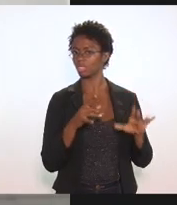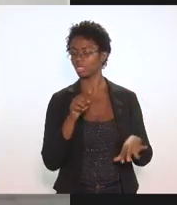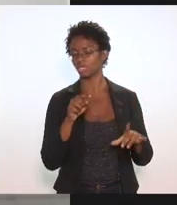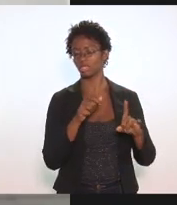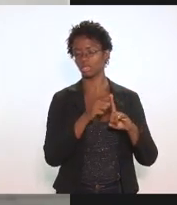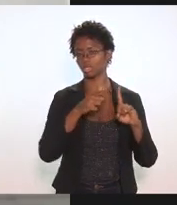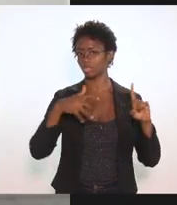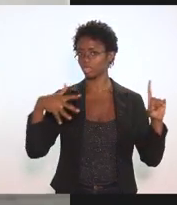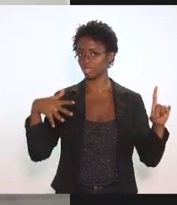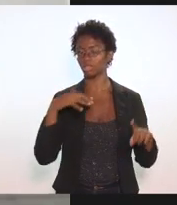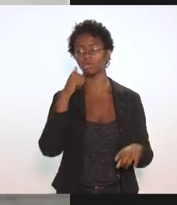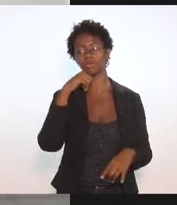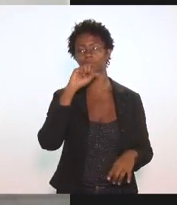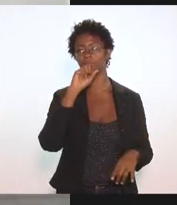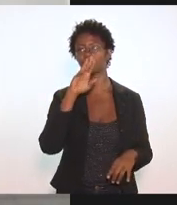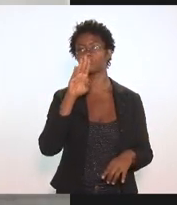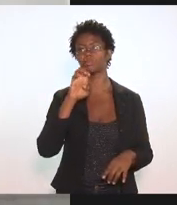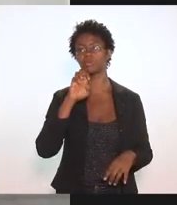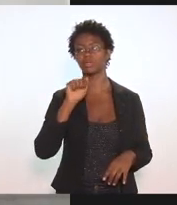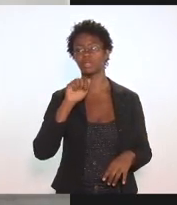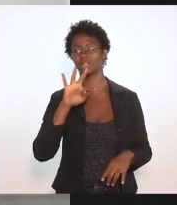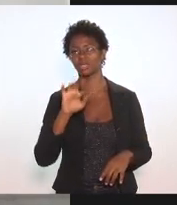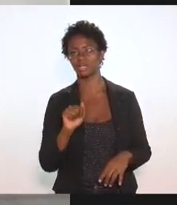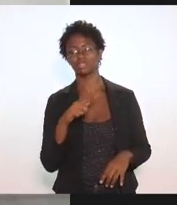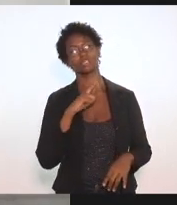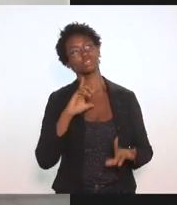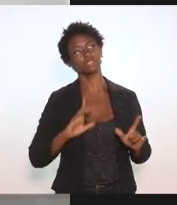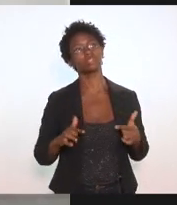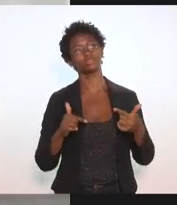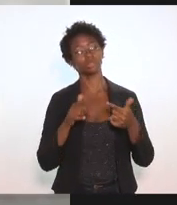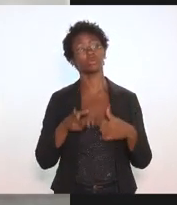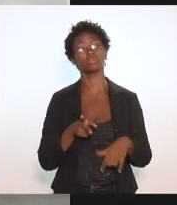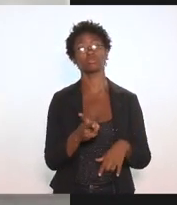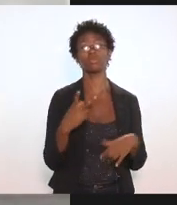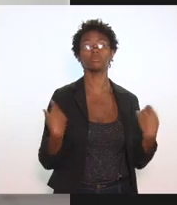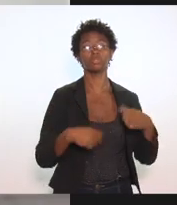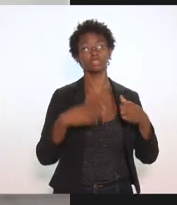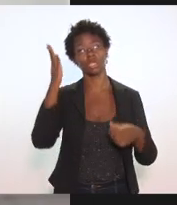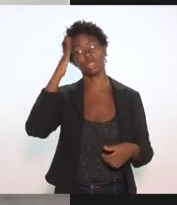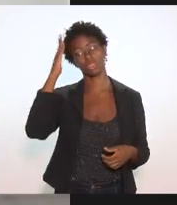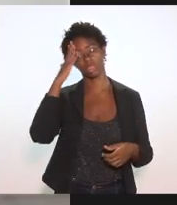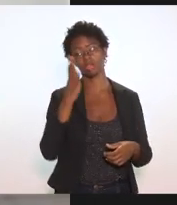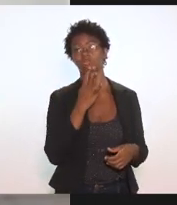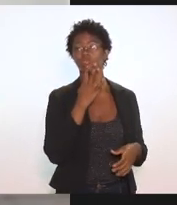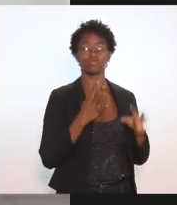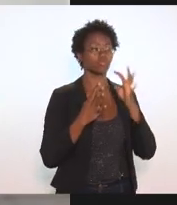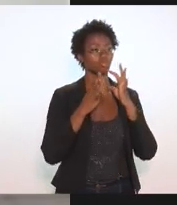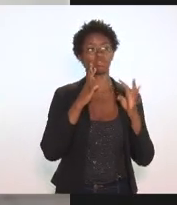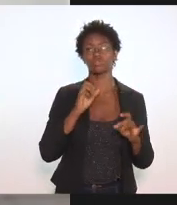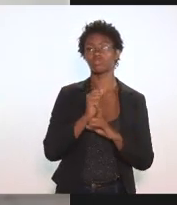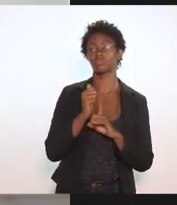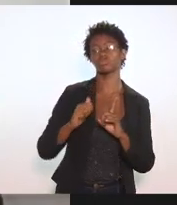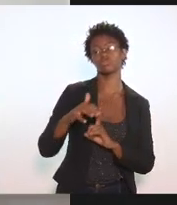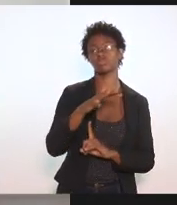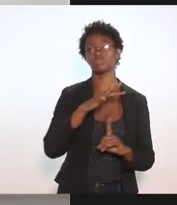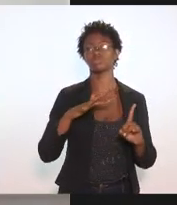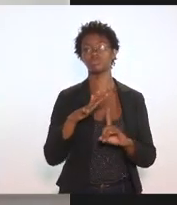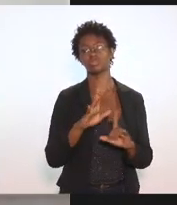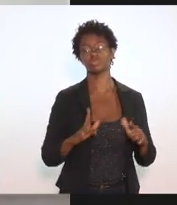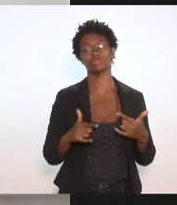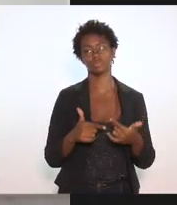de Mãe Beata. Então, tem ações que estão ocorrendo e que devem ser reconhecidas pela nossa sociedade como ações